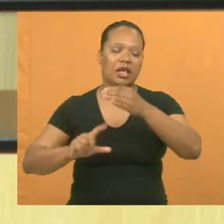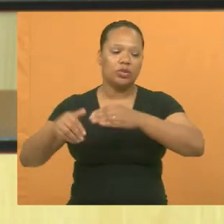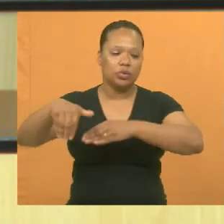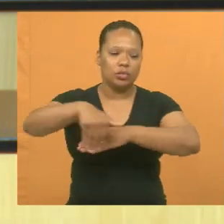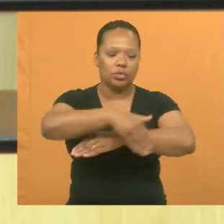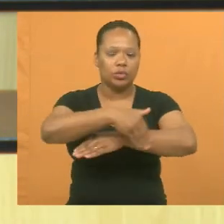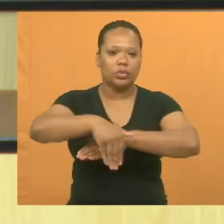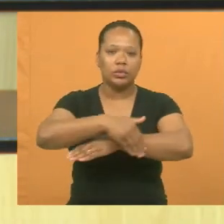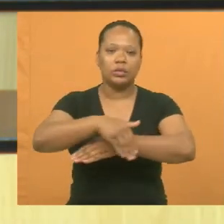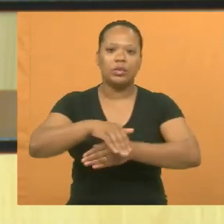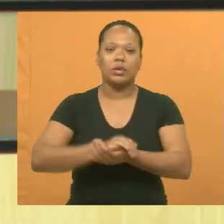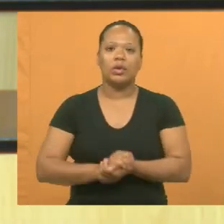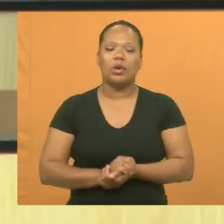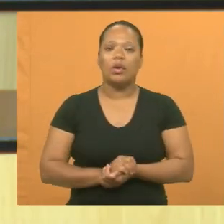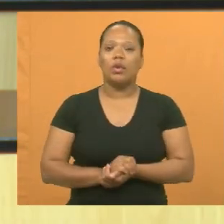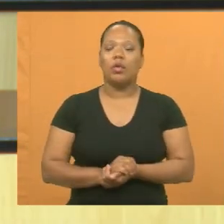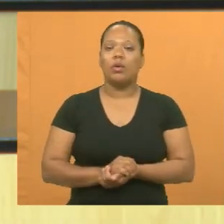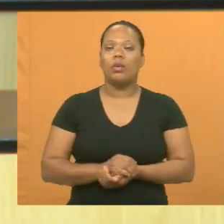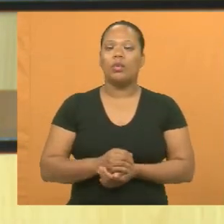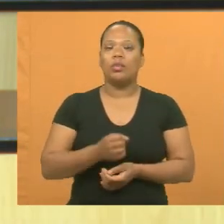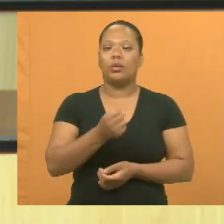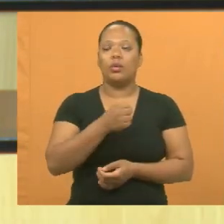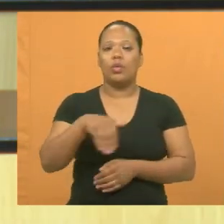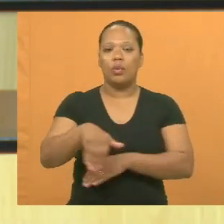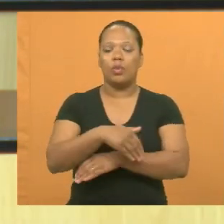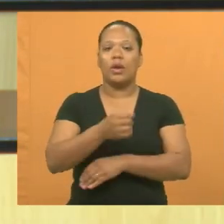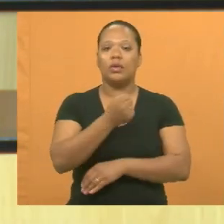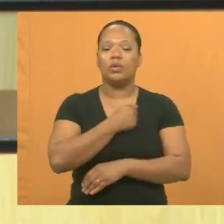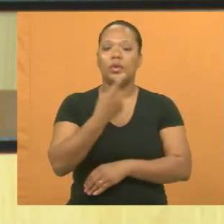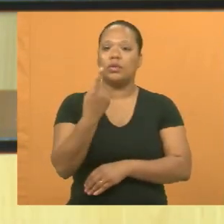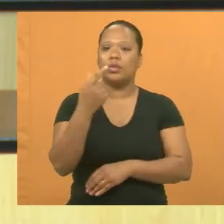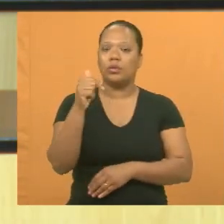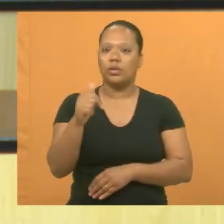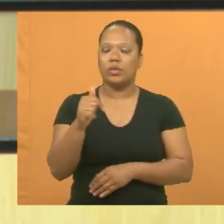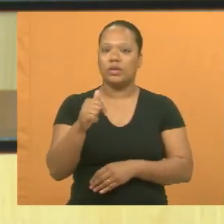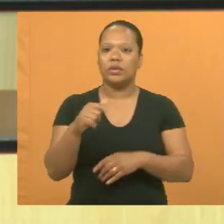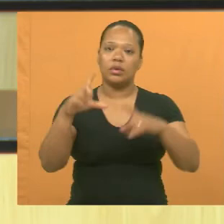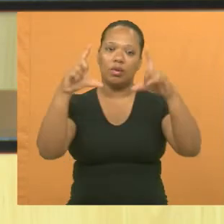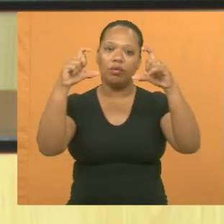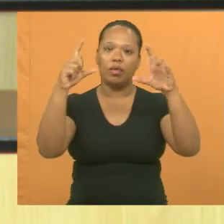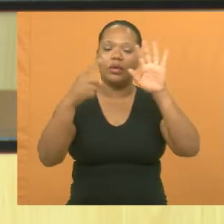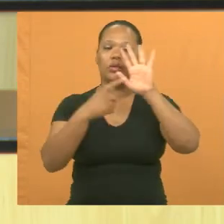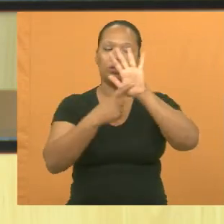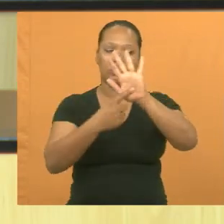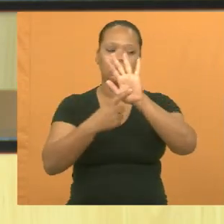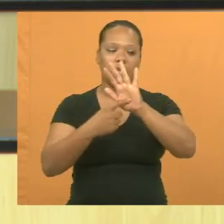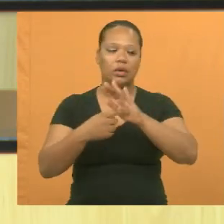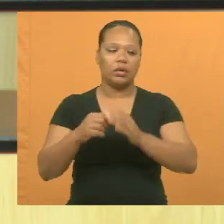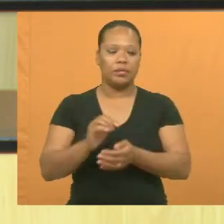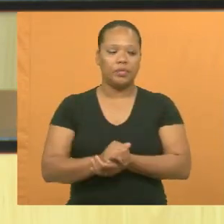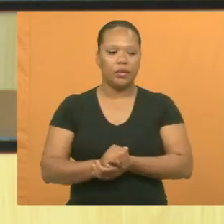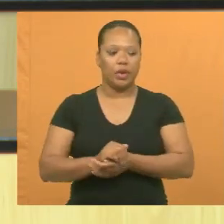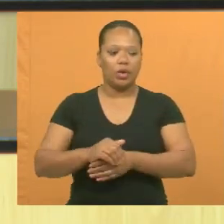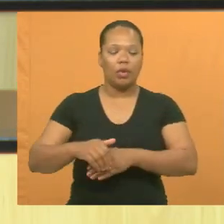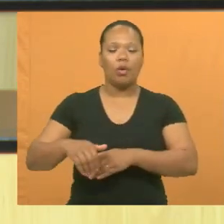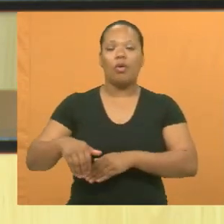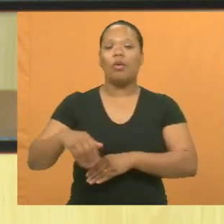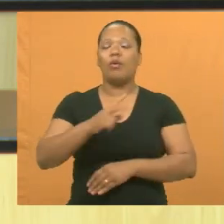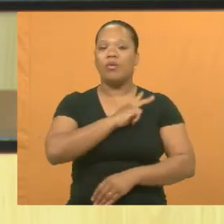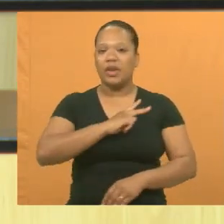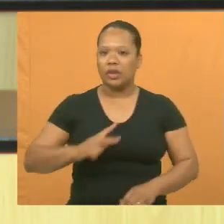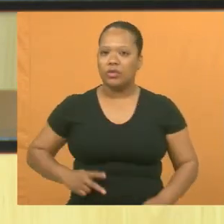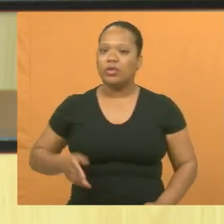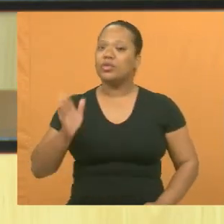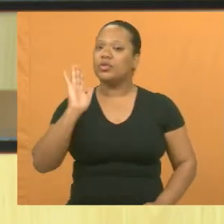antiga rua 12, no Parque Imperial. Fotos anexas. Este vereador já enviou vários